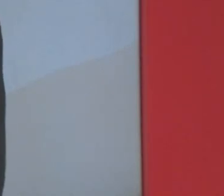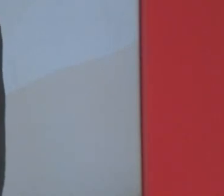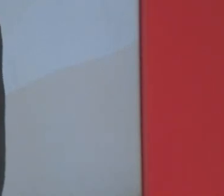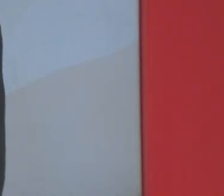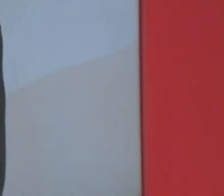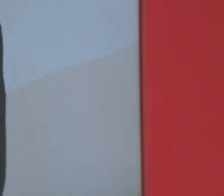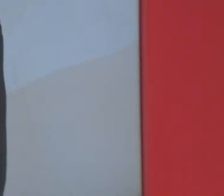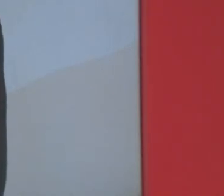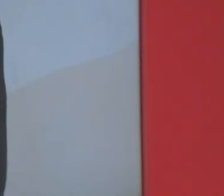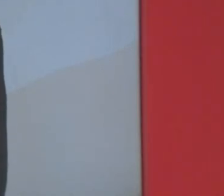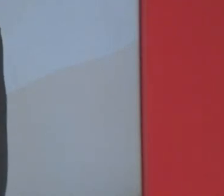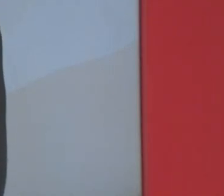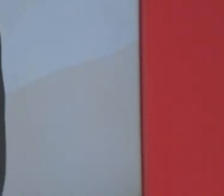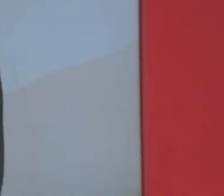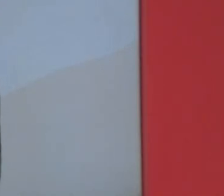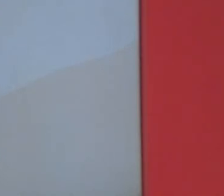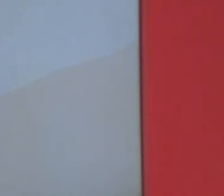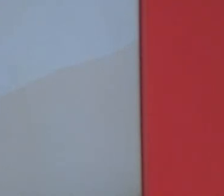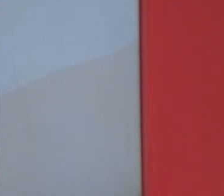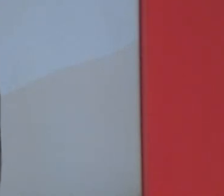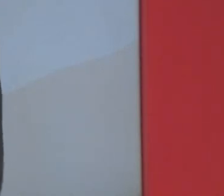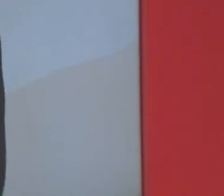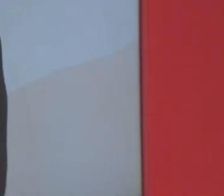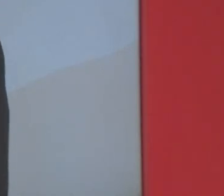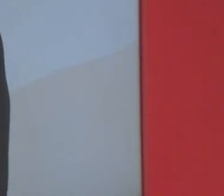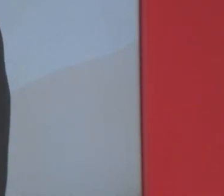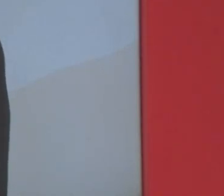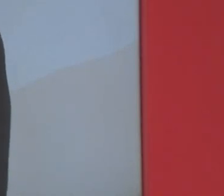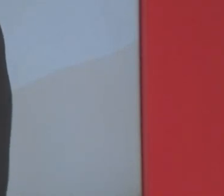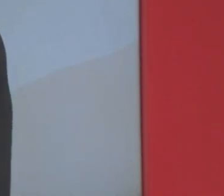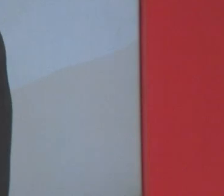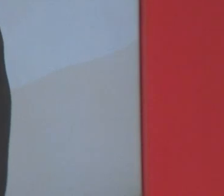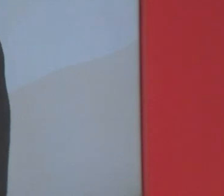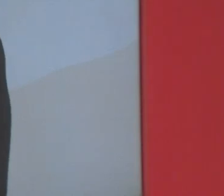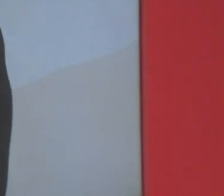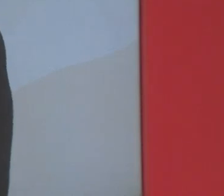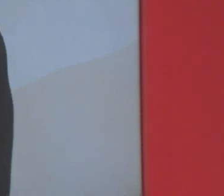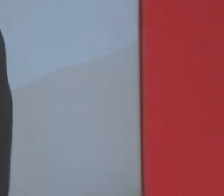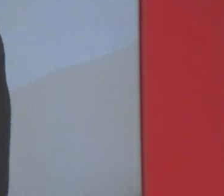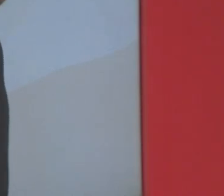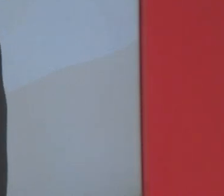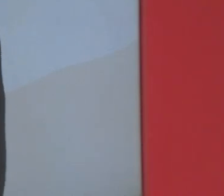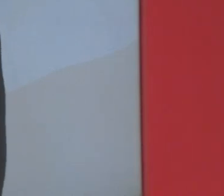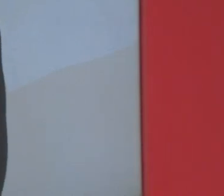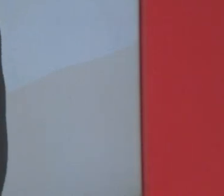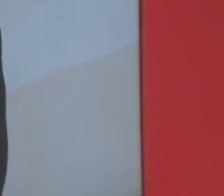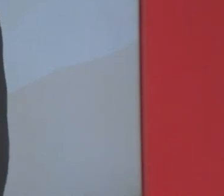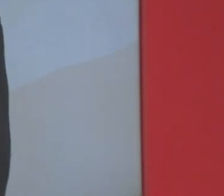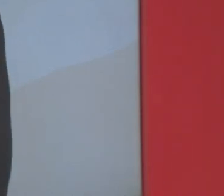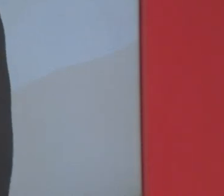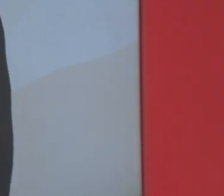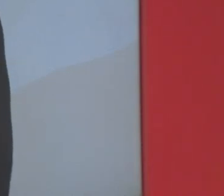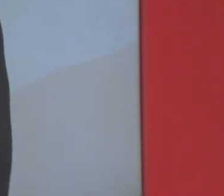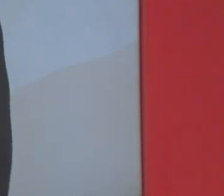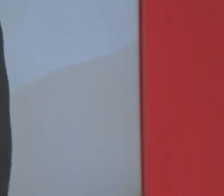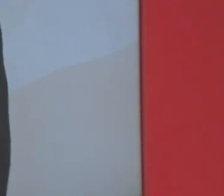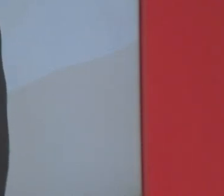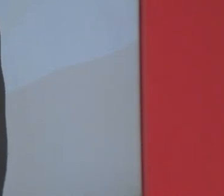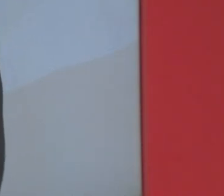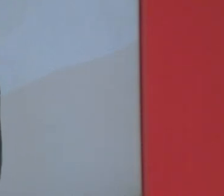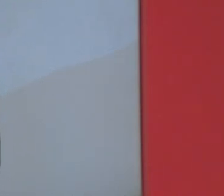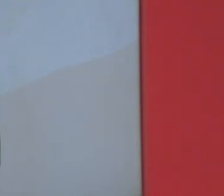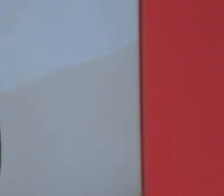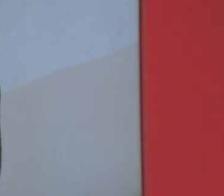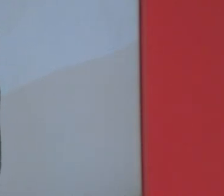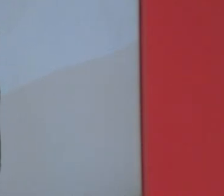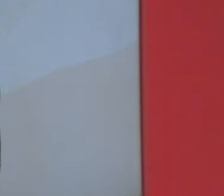Esse carro que era utilizado antigamente não é o carro de hoje. Então ali tinha um cavalo, era toda uma estrutura